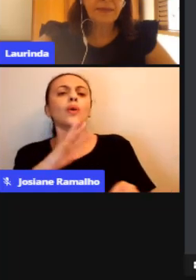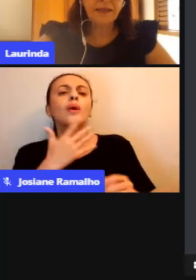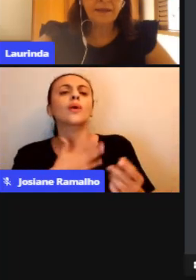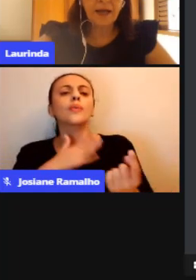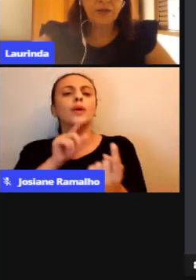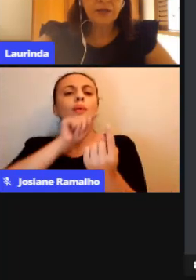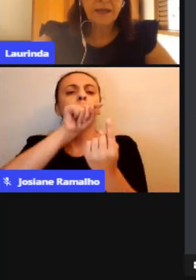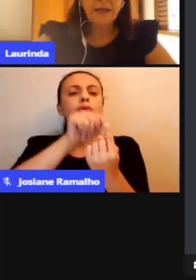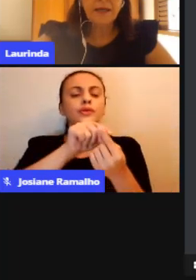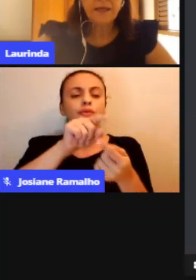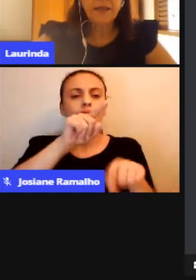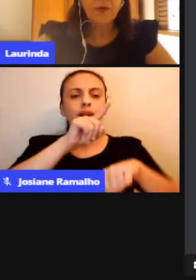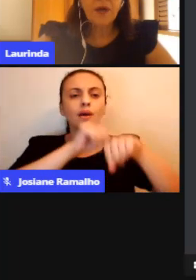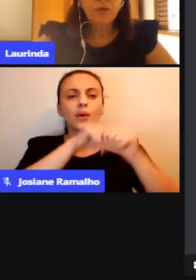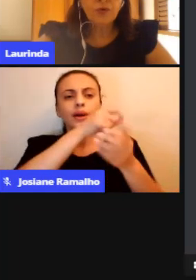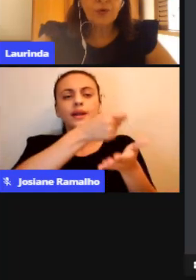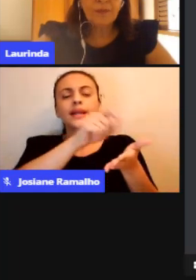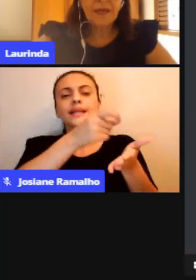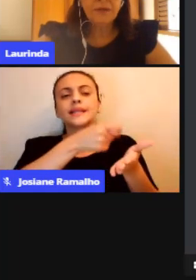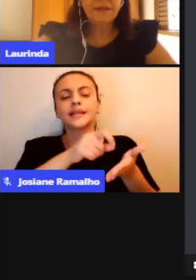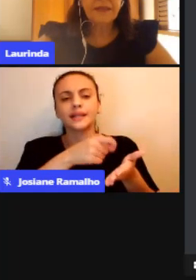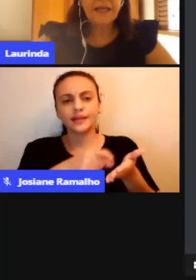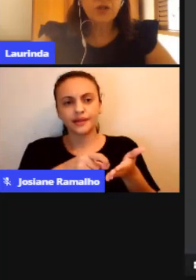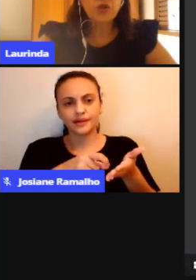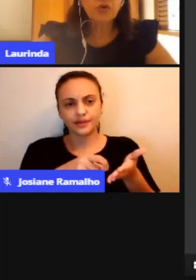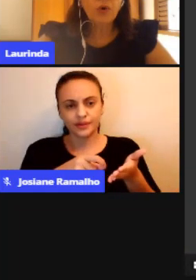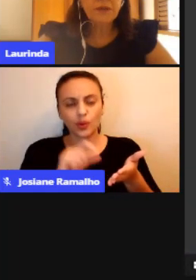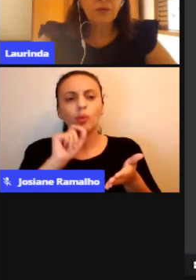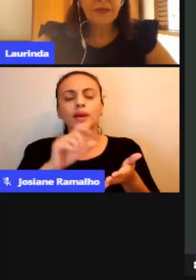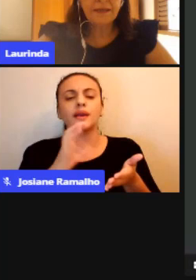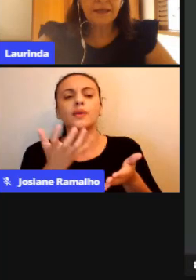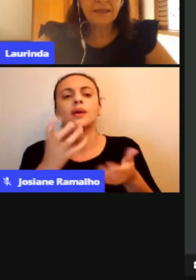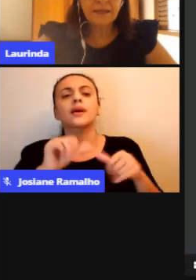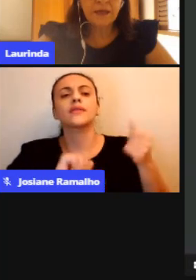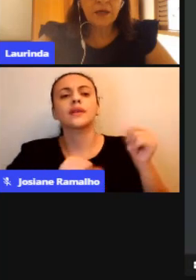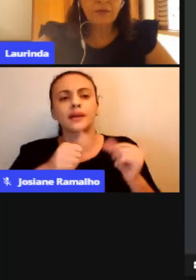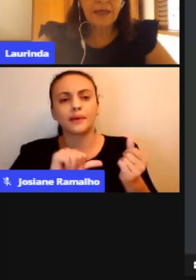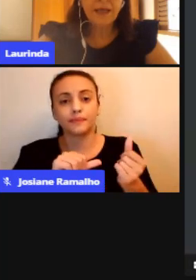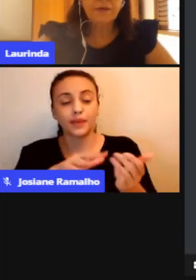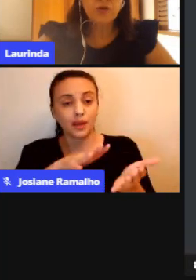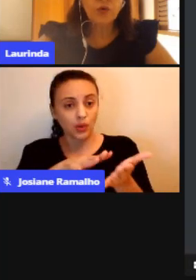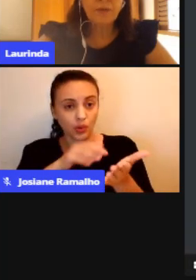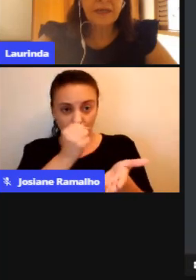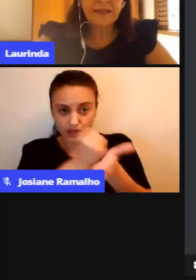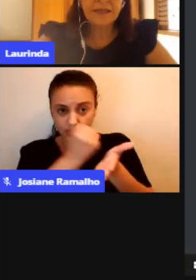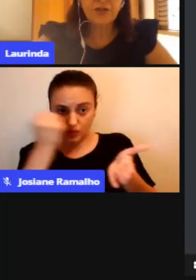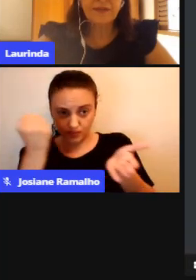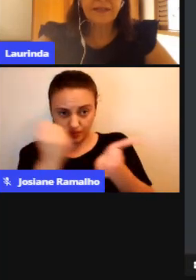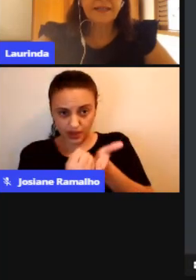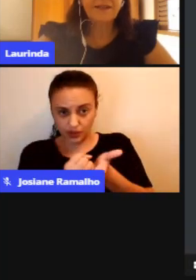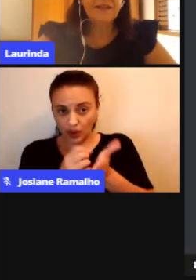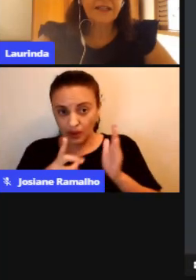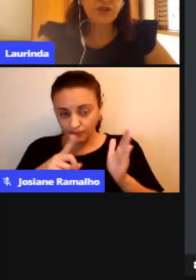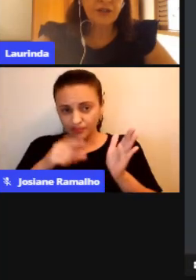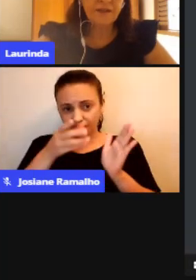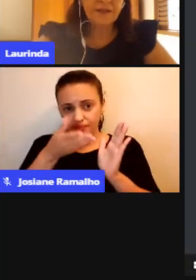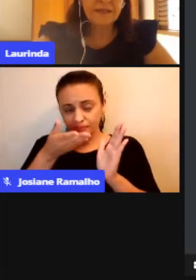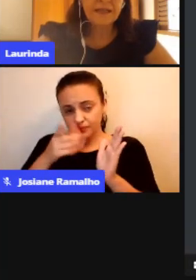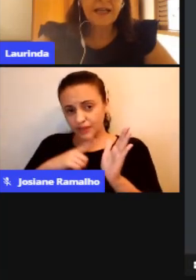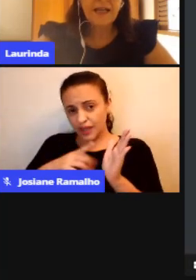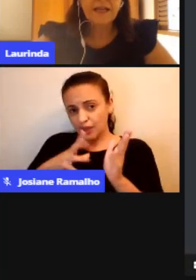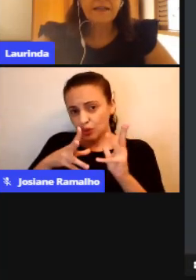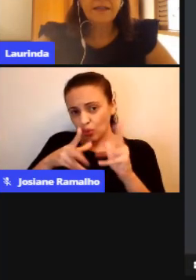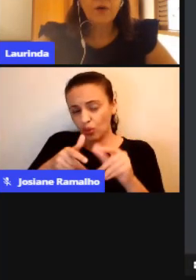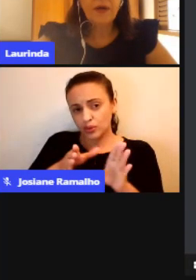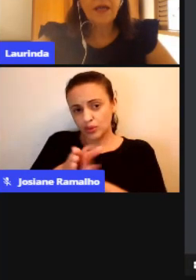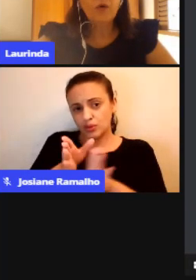avaliar nessa habilidade. Então, é um documento que traz toda a orientação, né, sobre as atividades